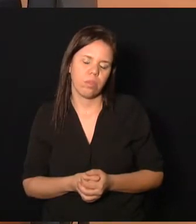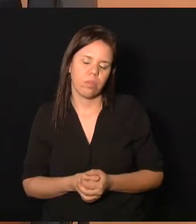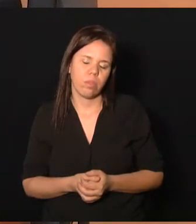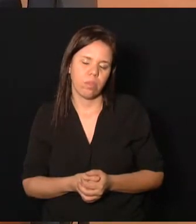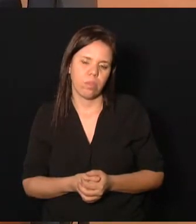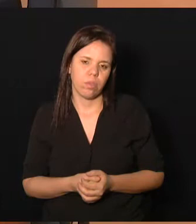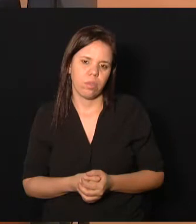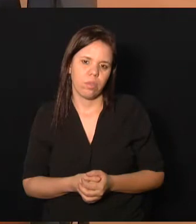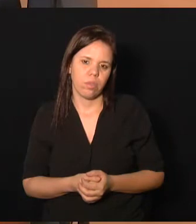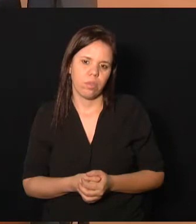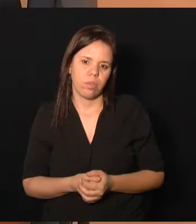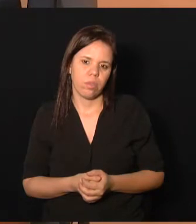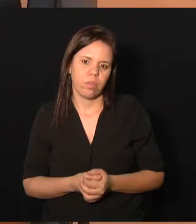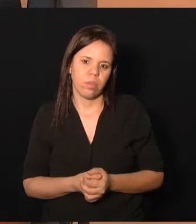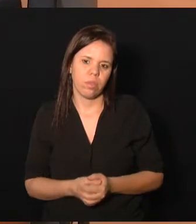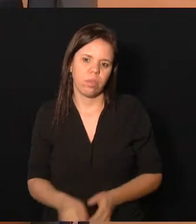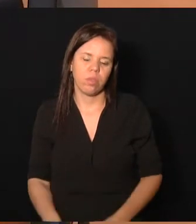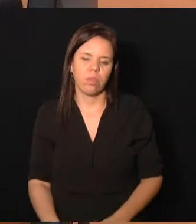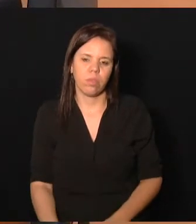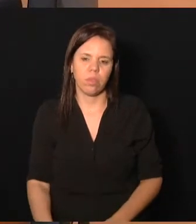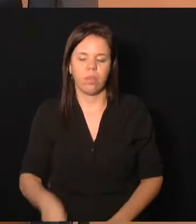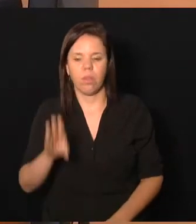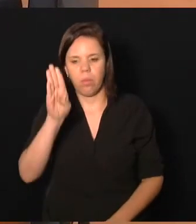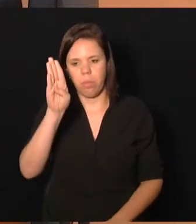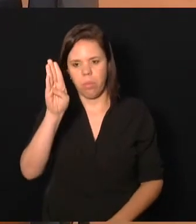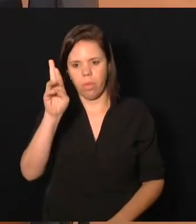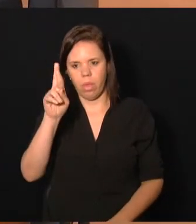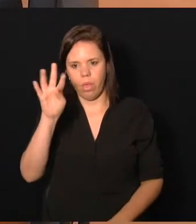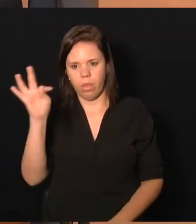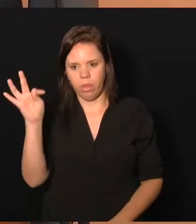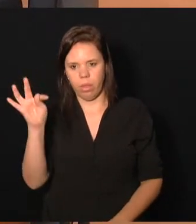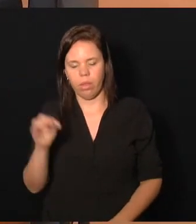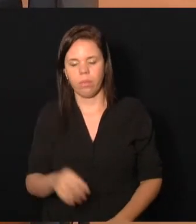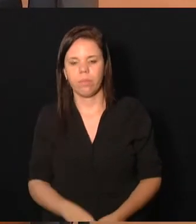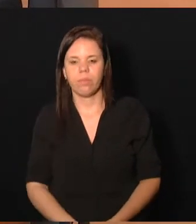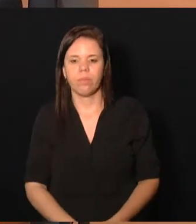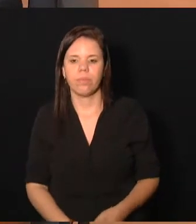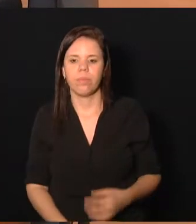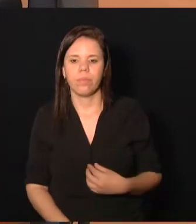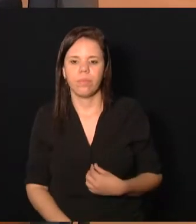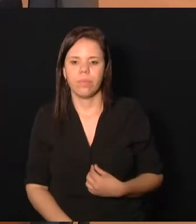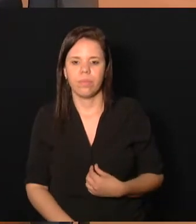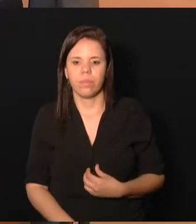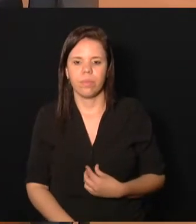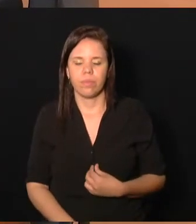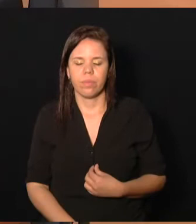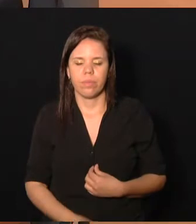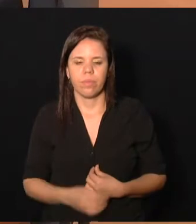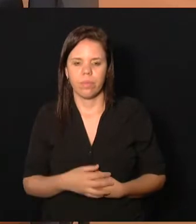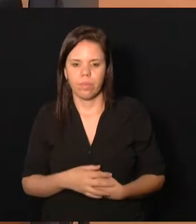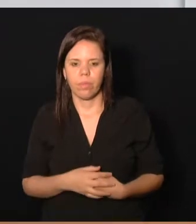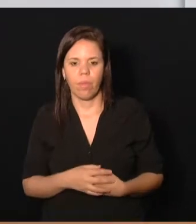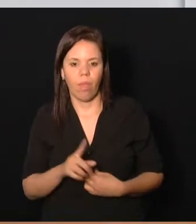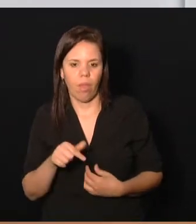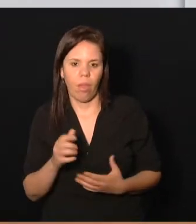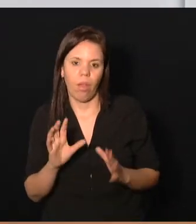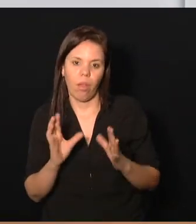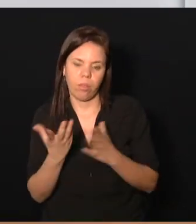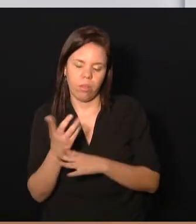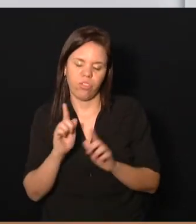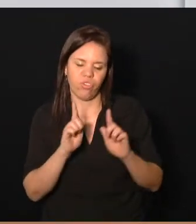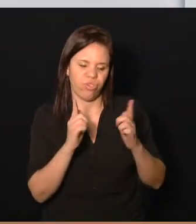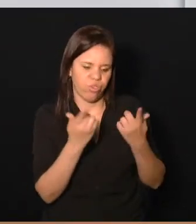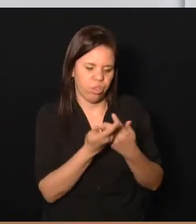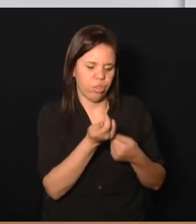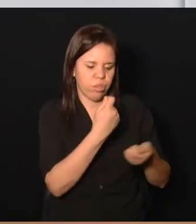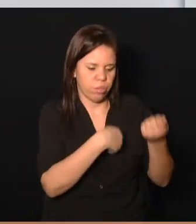questão do BRT. E assim mesmo, né? Gestão que entra e